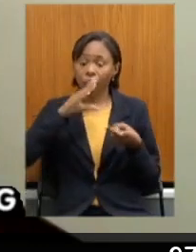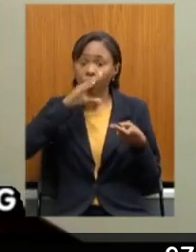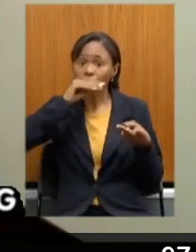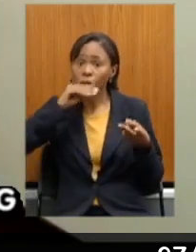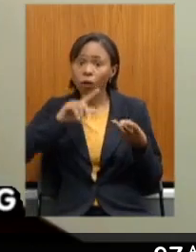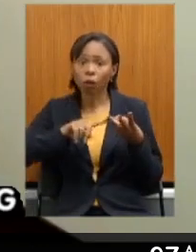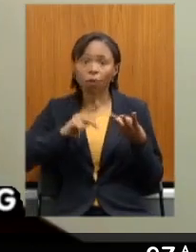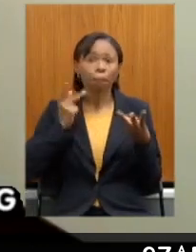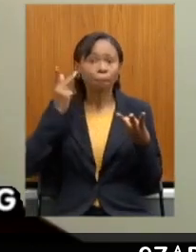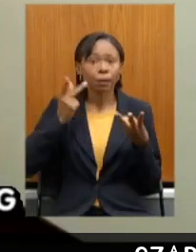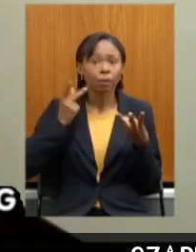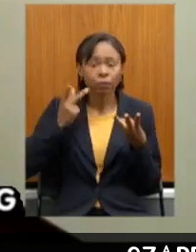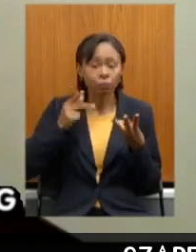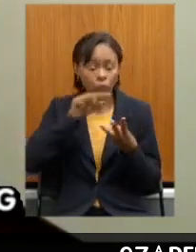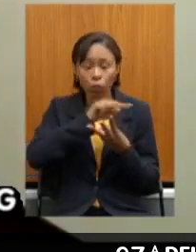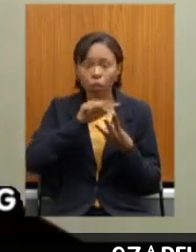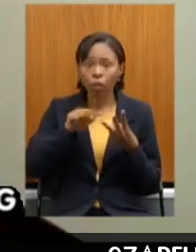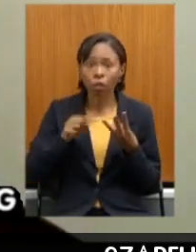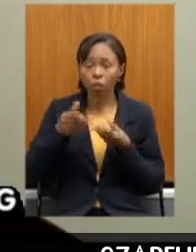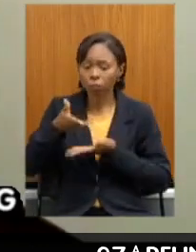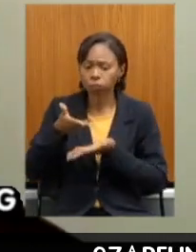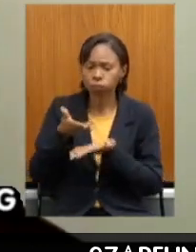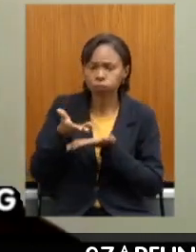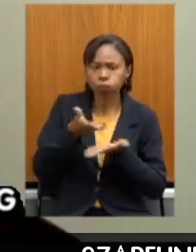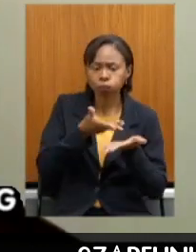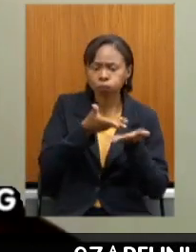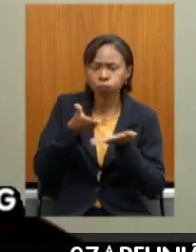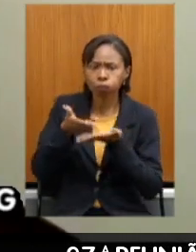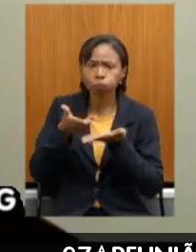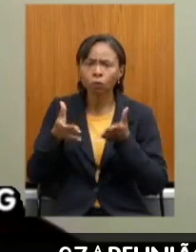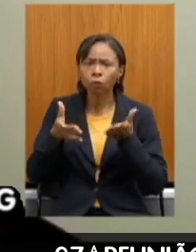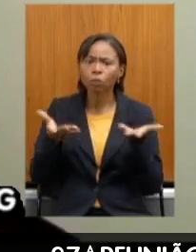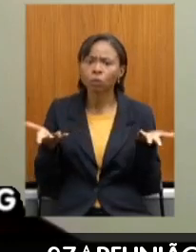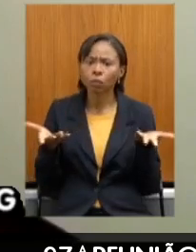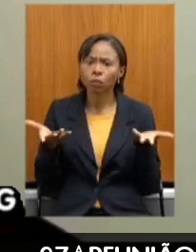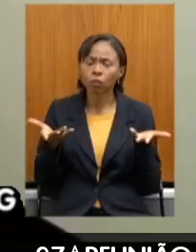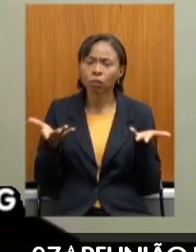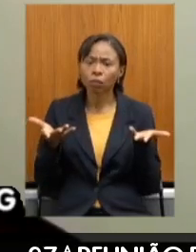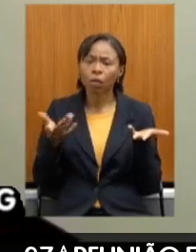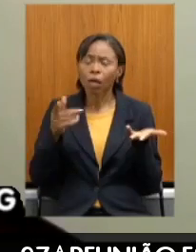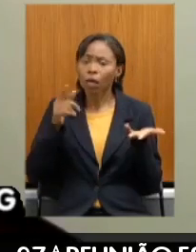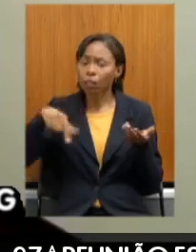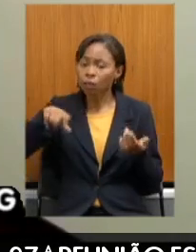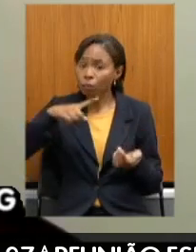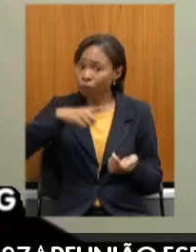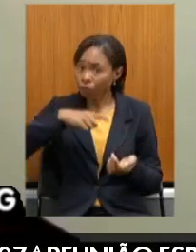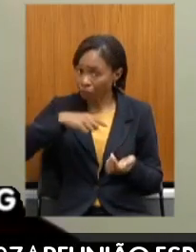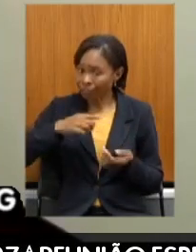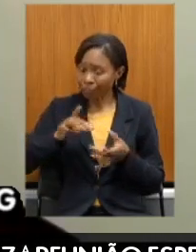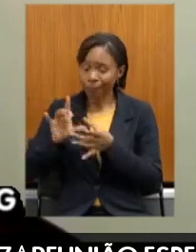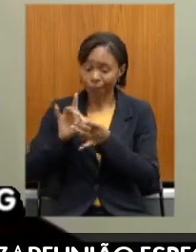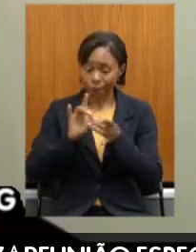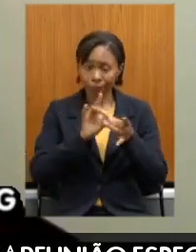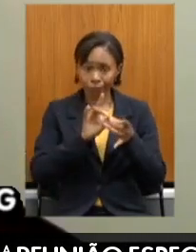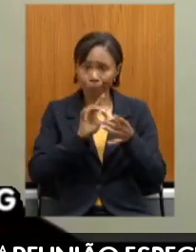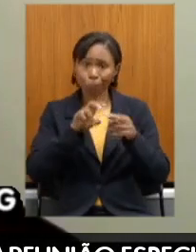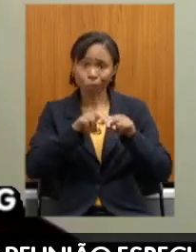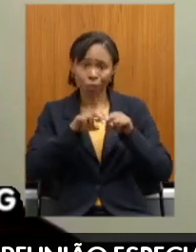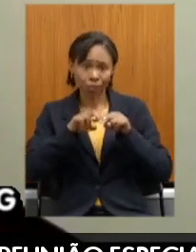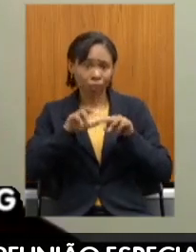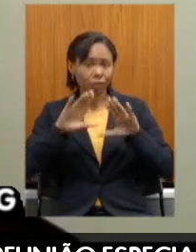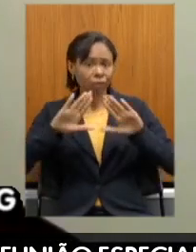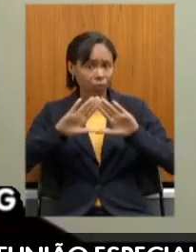parlamento. Nós estamos envolvidos por iniciativa desta Casa Legislativa.